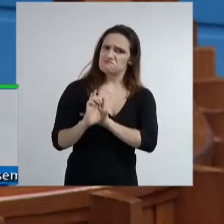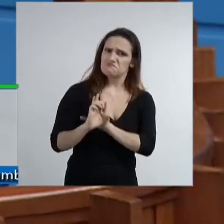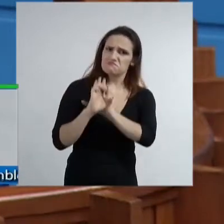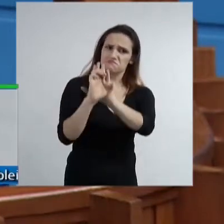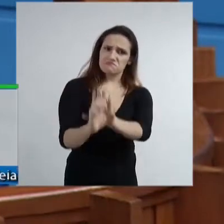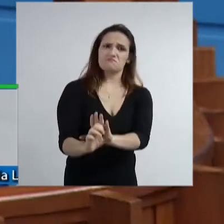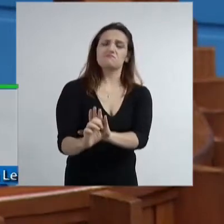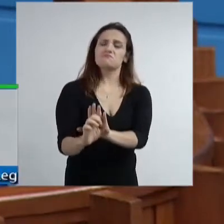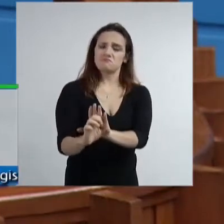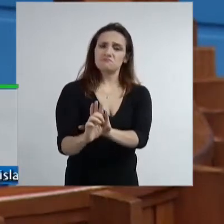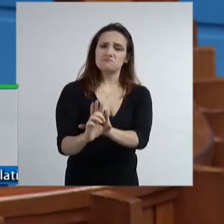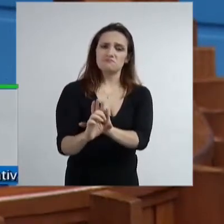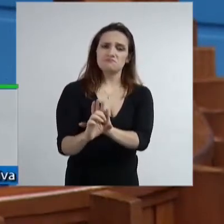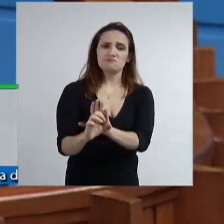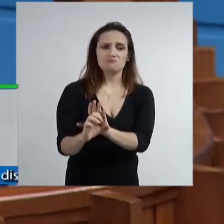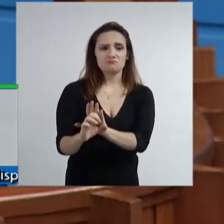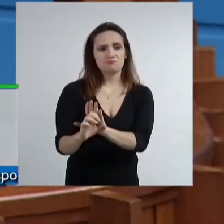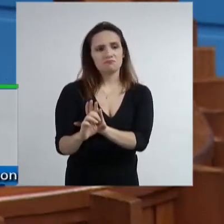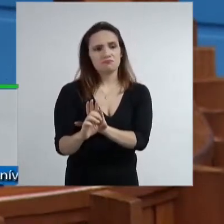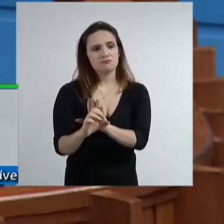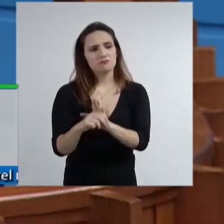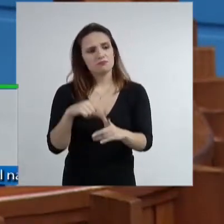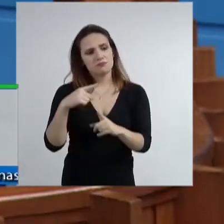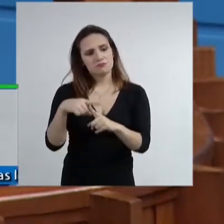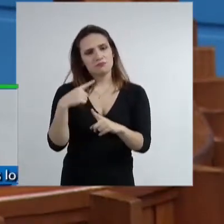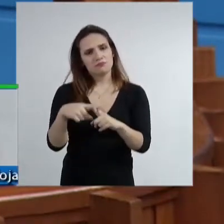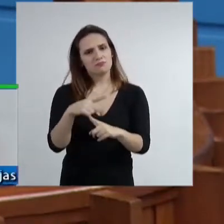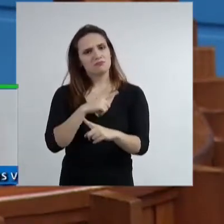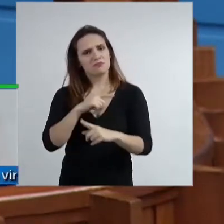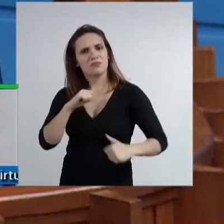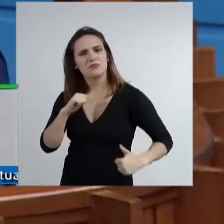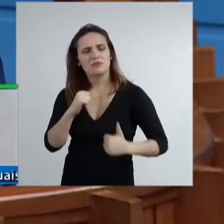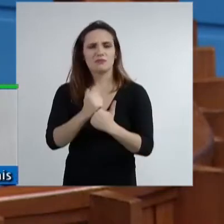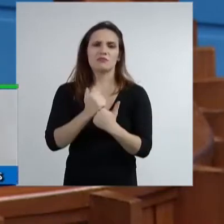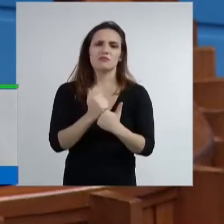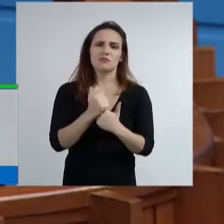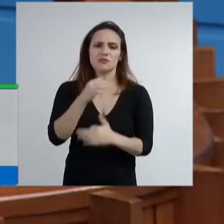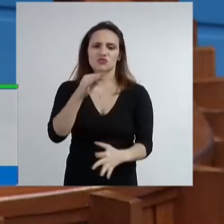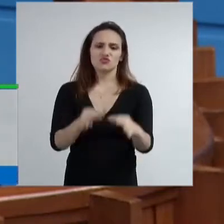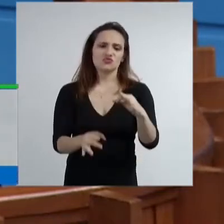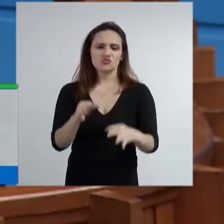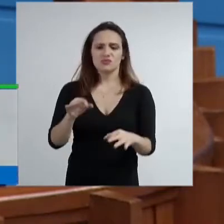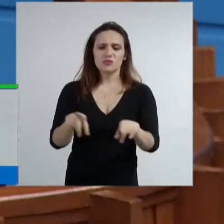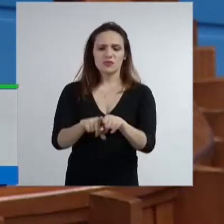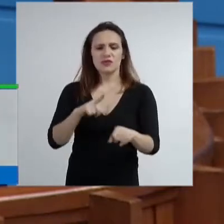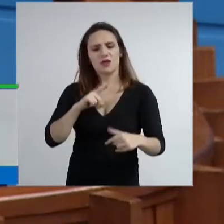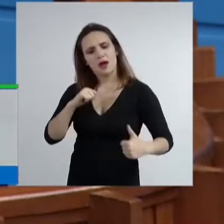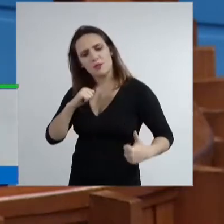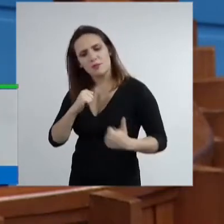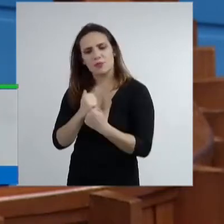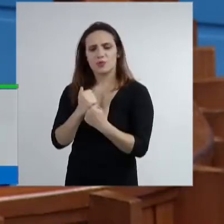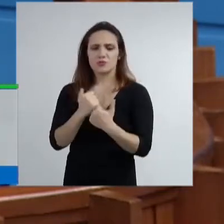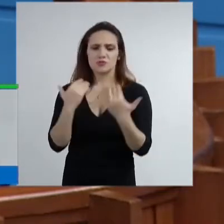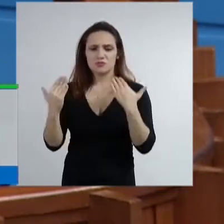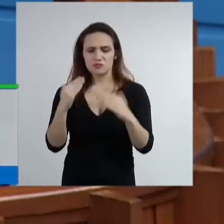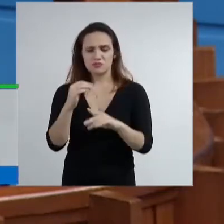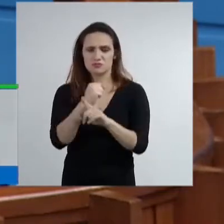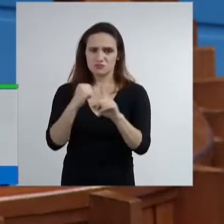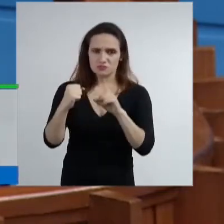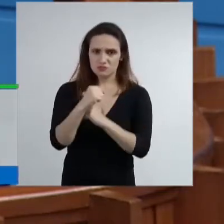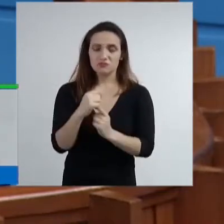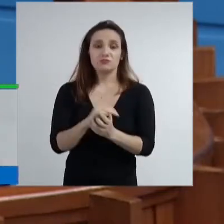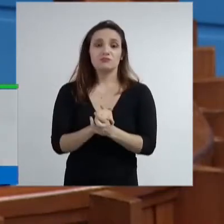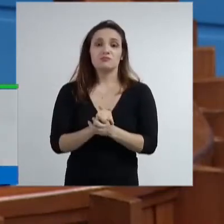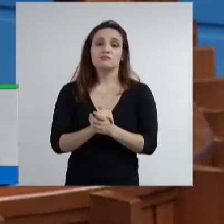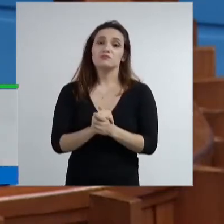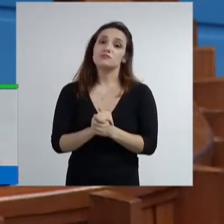em relação a isso, dando todo o suporte jurídico, psicológico para as mulheres vítimas da violência. Aliás, é algo